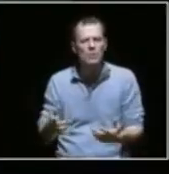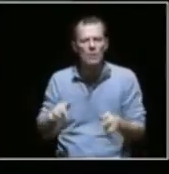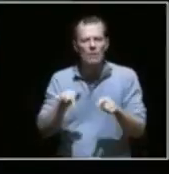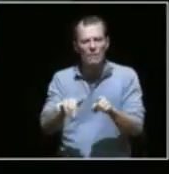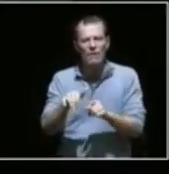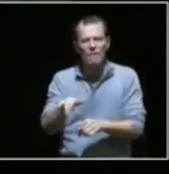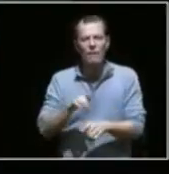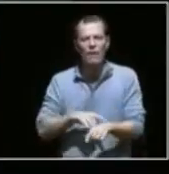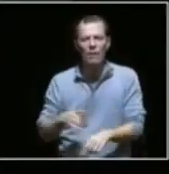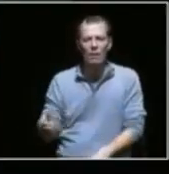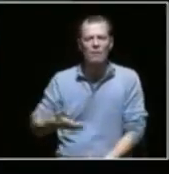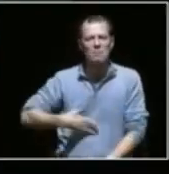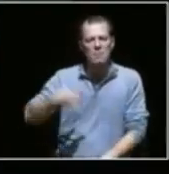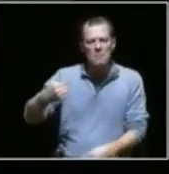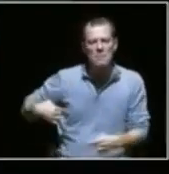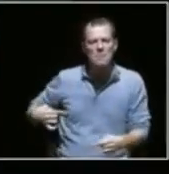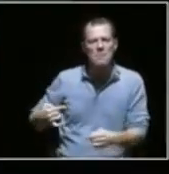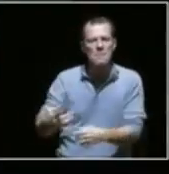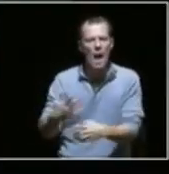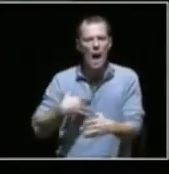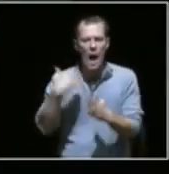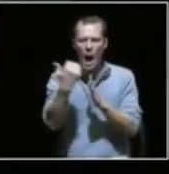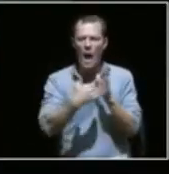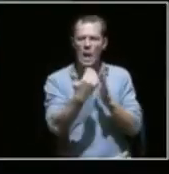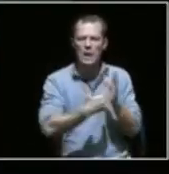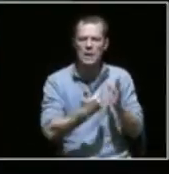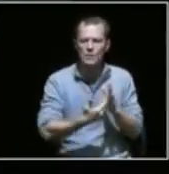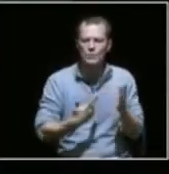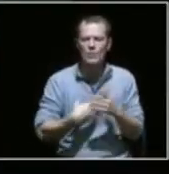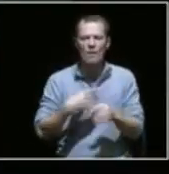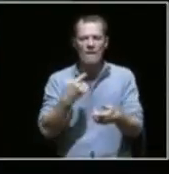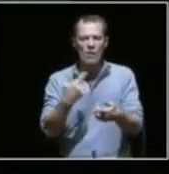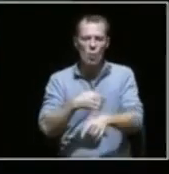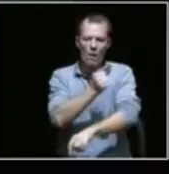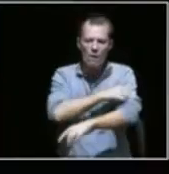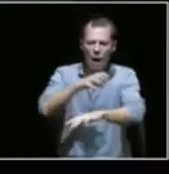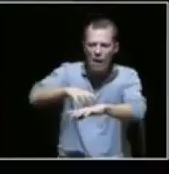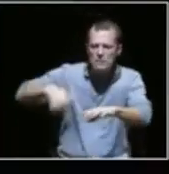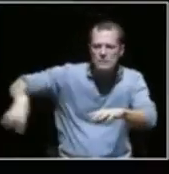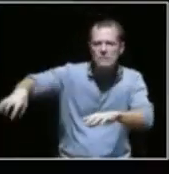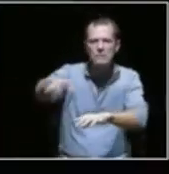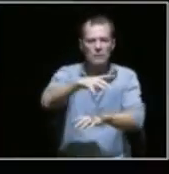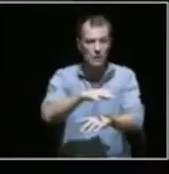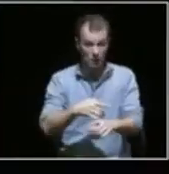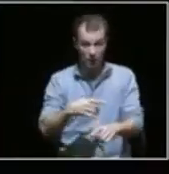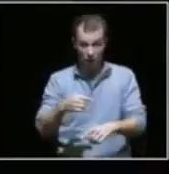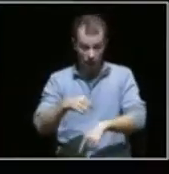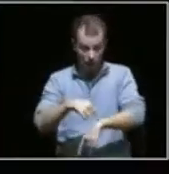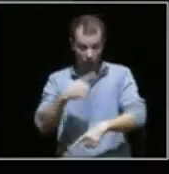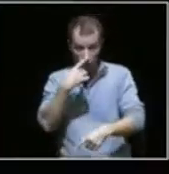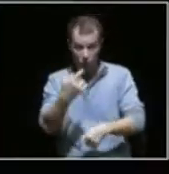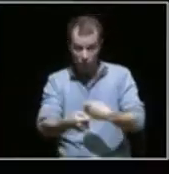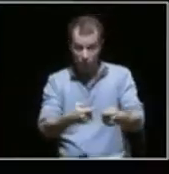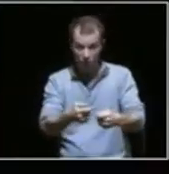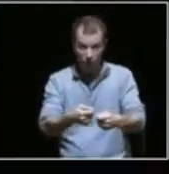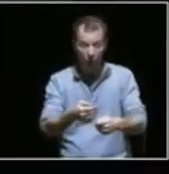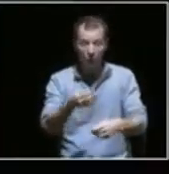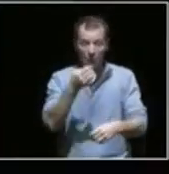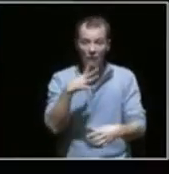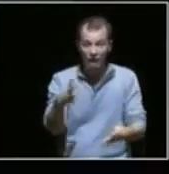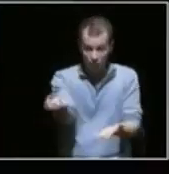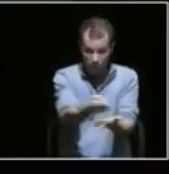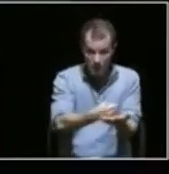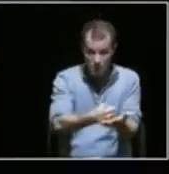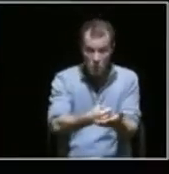estar periodicamente disponível uma lista com os fogos que forem, entretanto, ficando devolutos? Também,